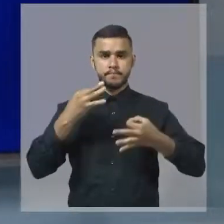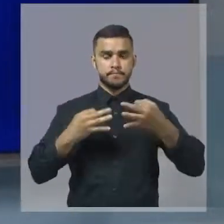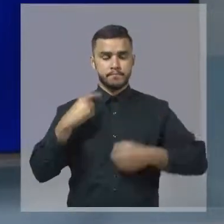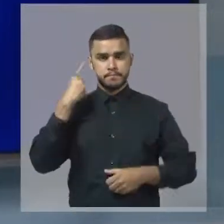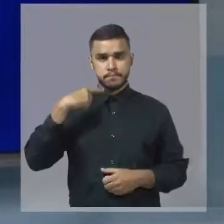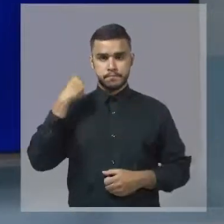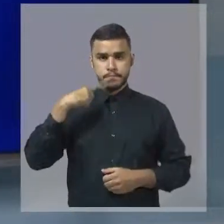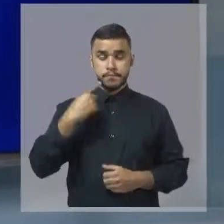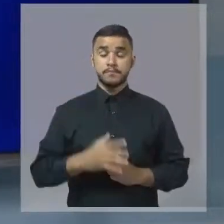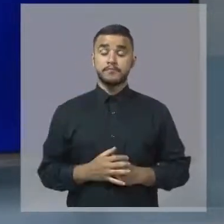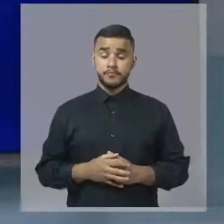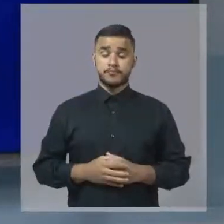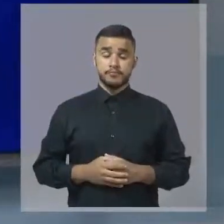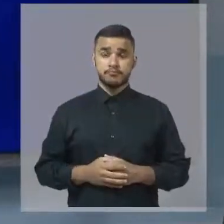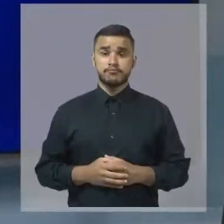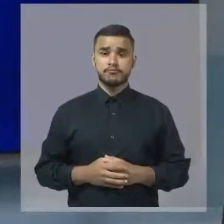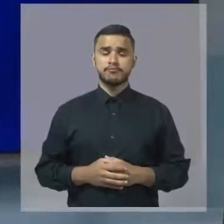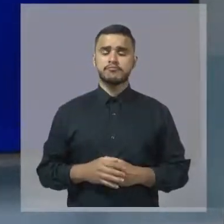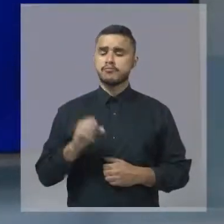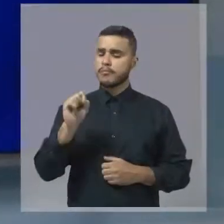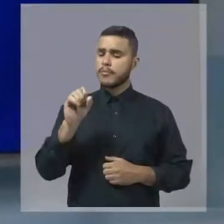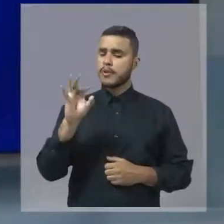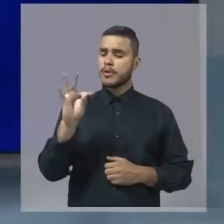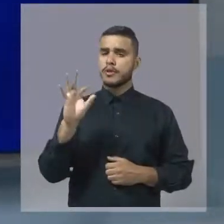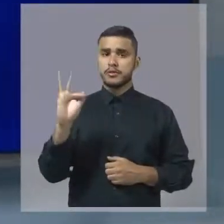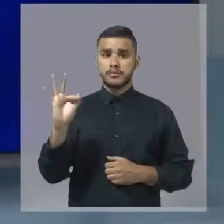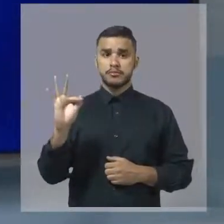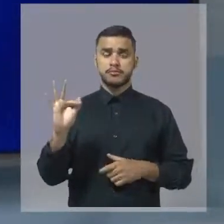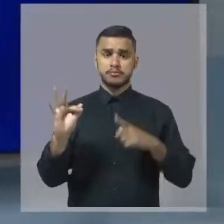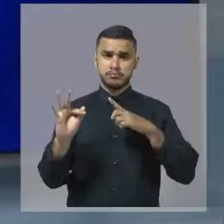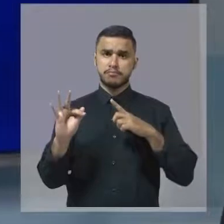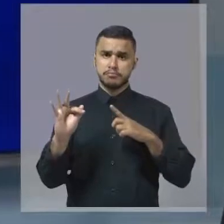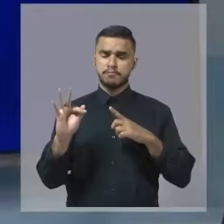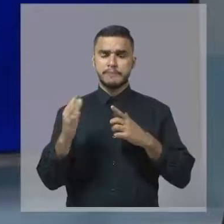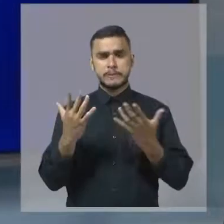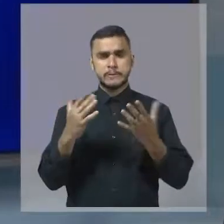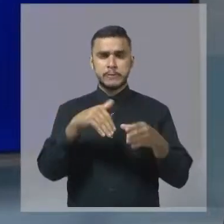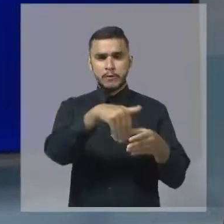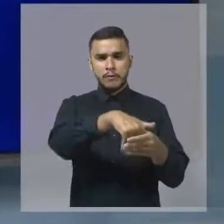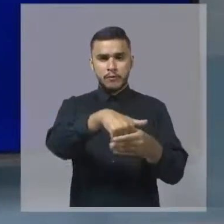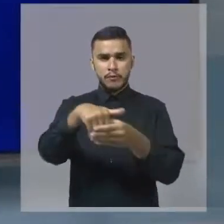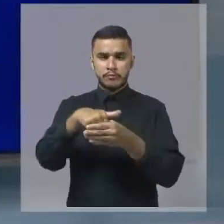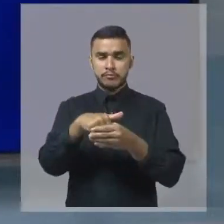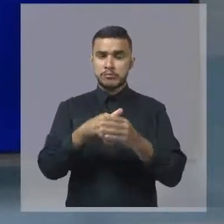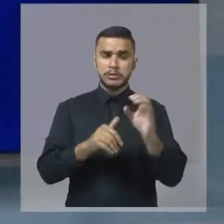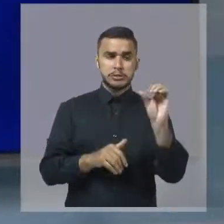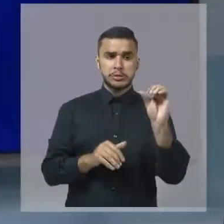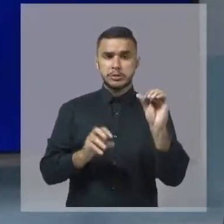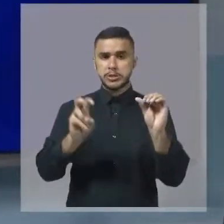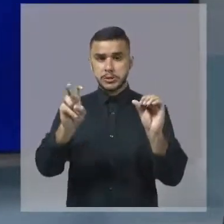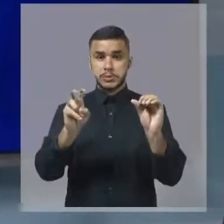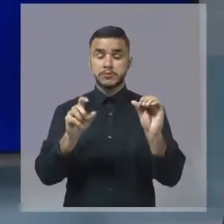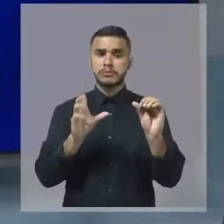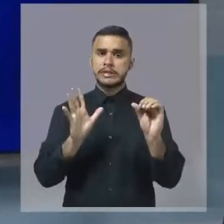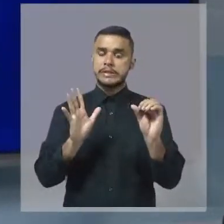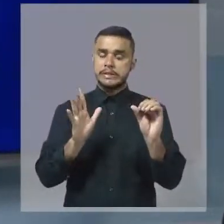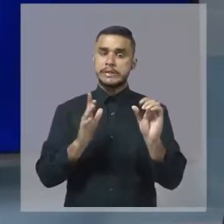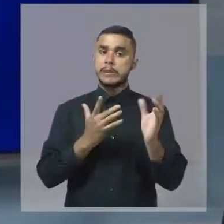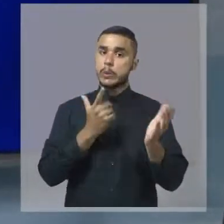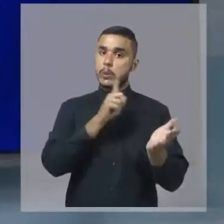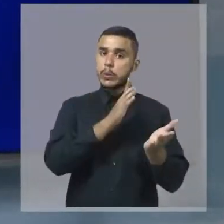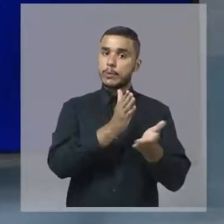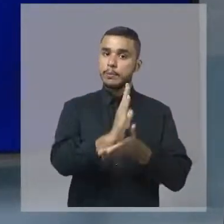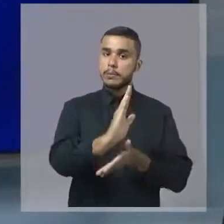direito. Refiro-me à votação por 6-5, com o voto de Minerva do presidente da